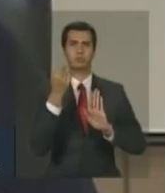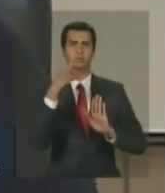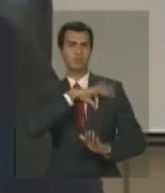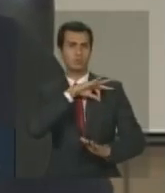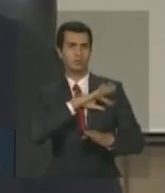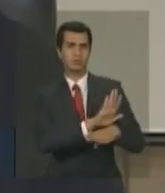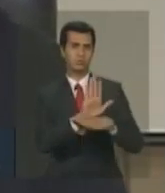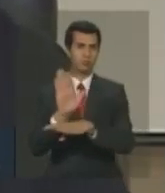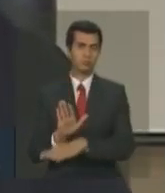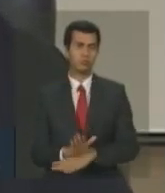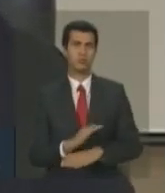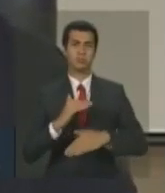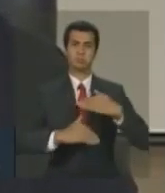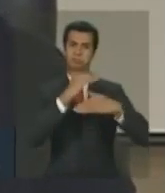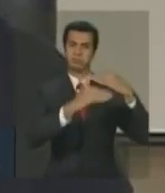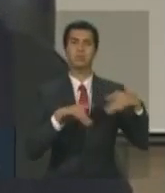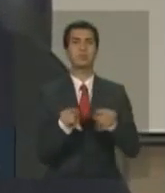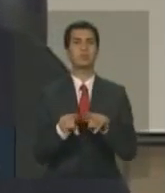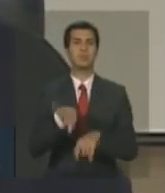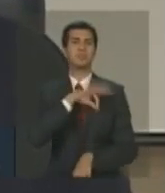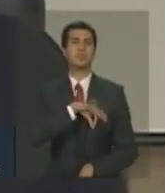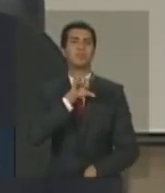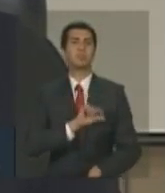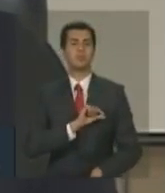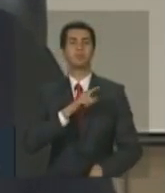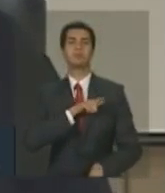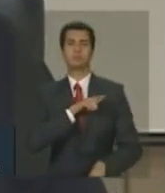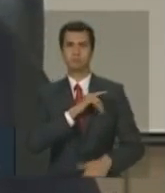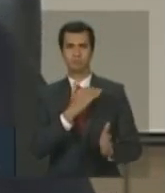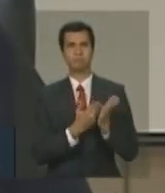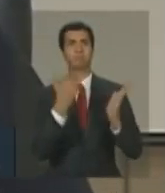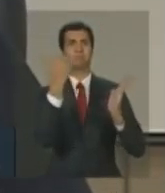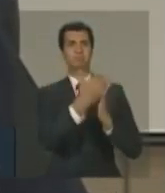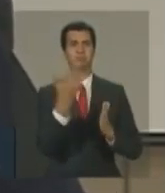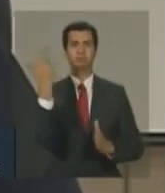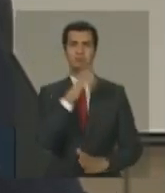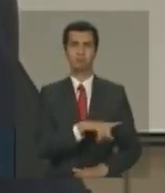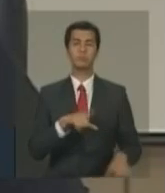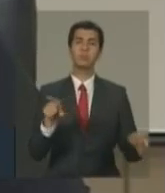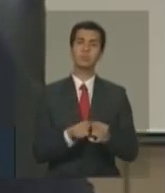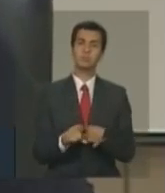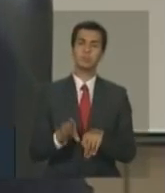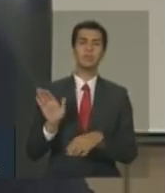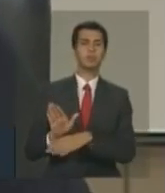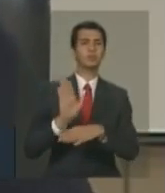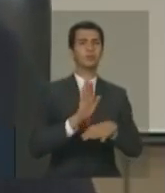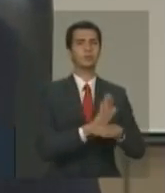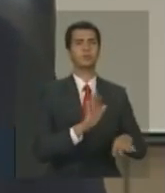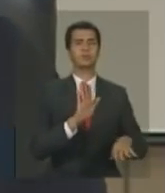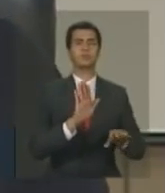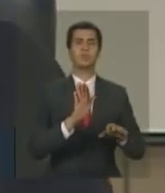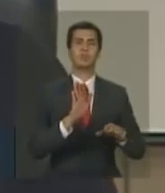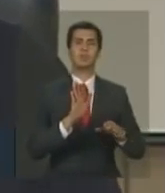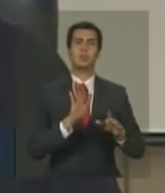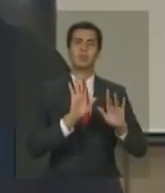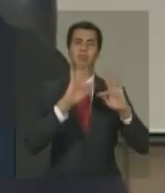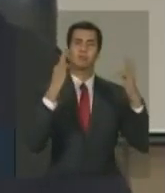no fortalecimento da agricultura familiar, tanto com o programa de aquisição de alimentos,